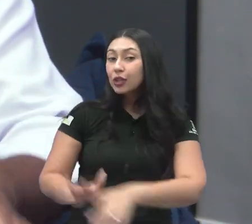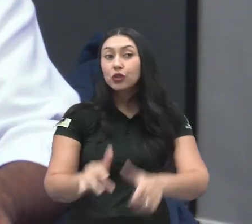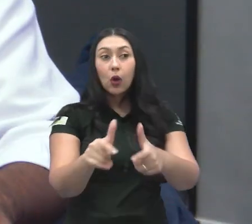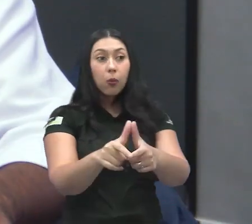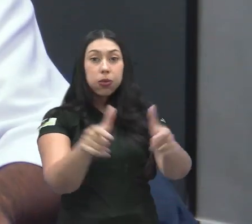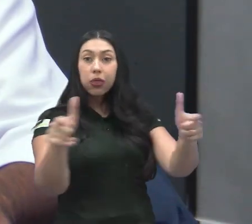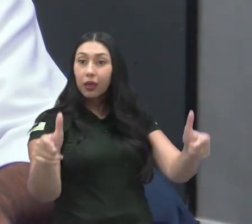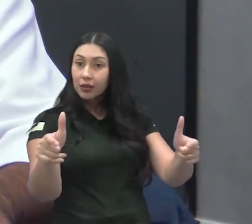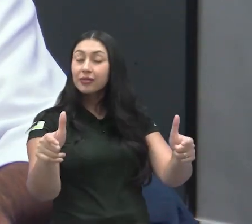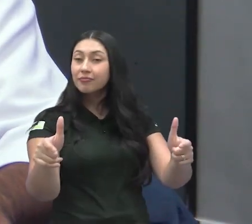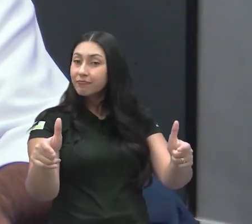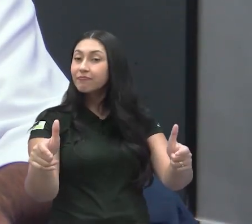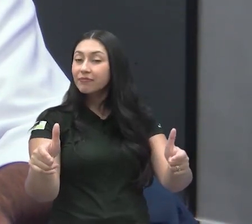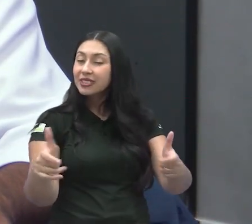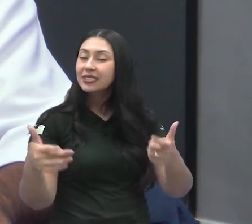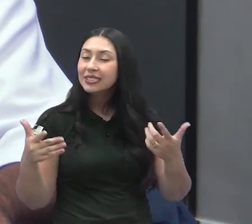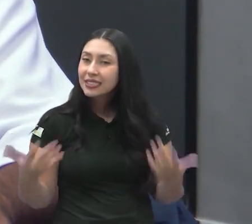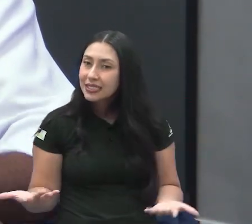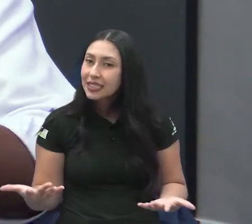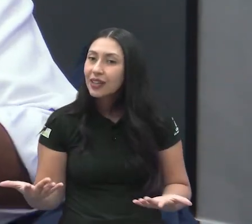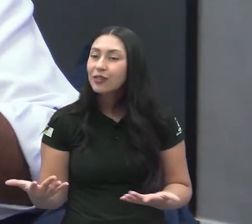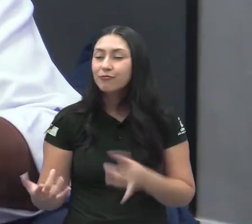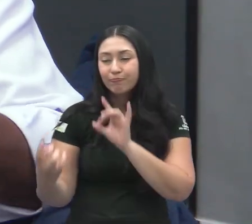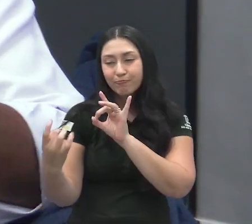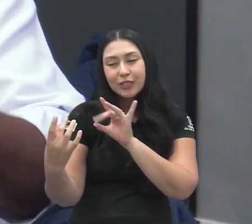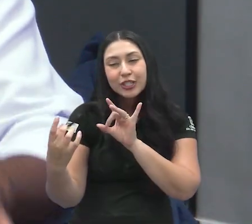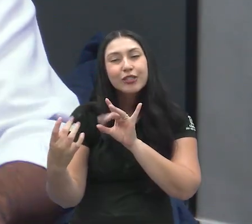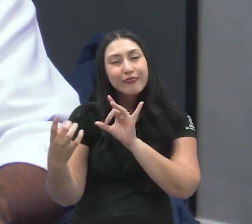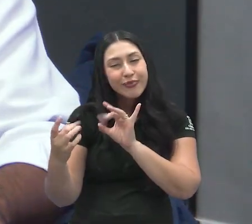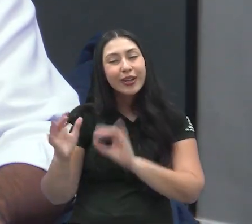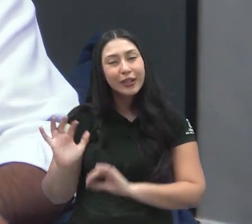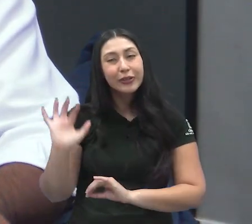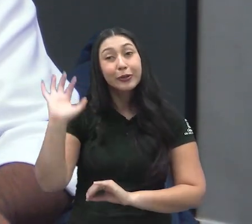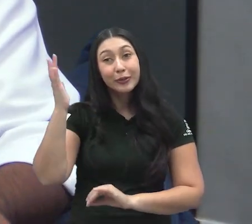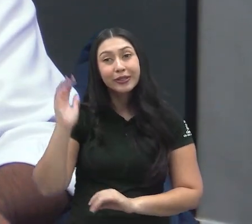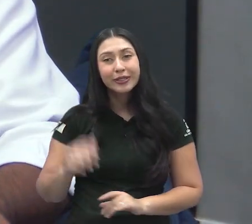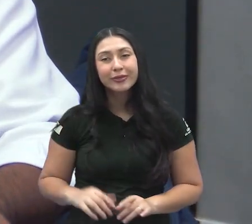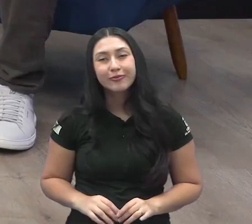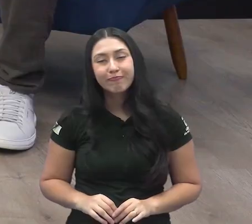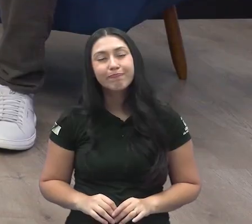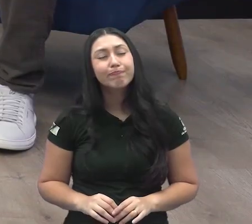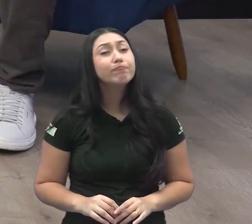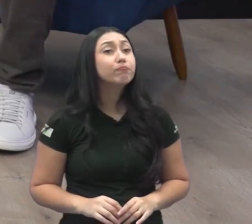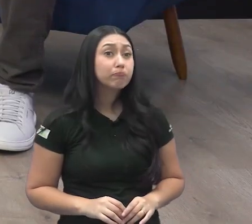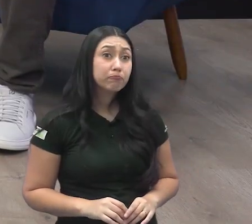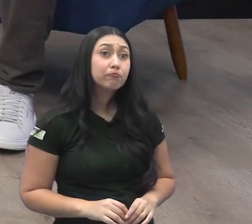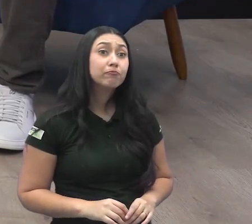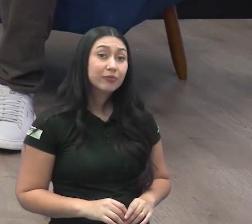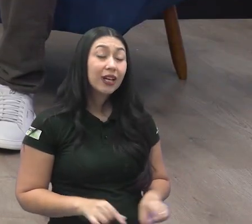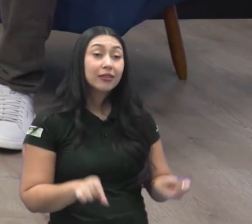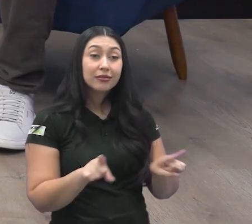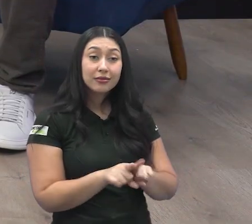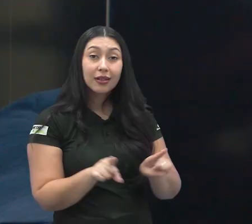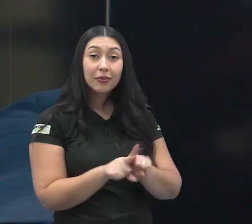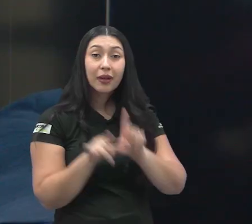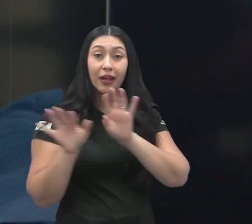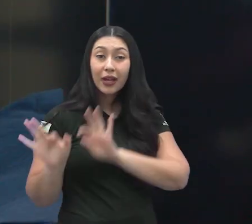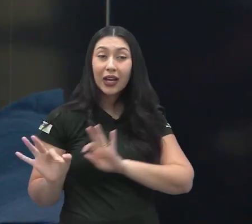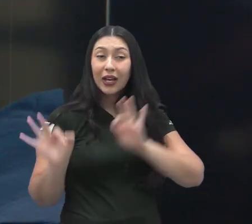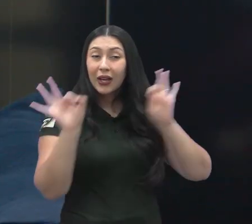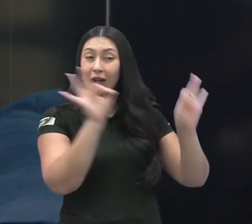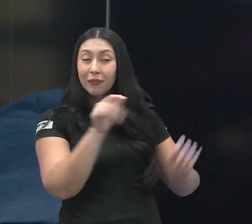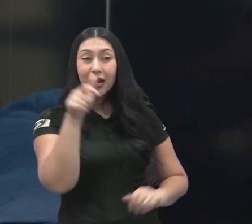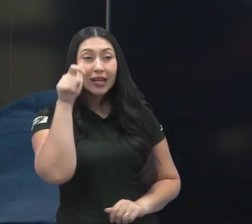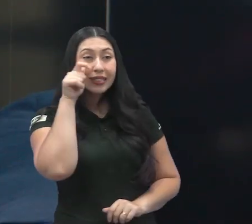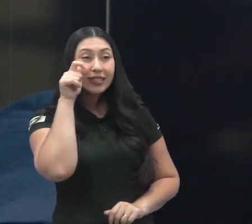não tem a dimensão dele, tá? Então é um pouco disso que acontece com o meu mandato. Sem dúvidas. E acompanhando também, né,